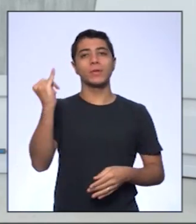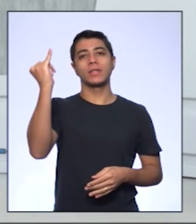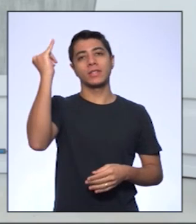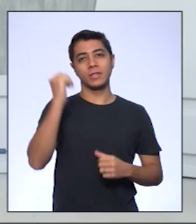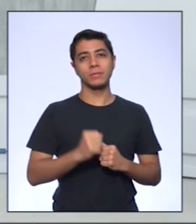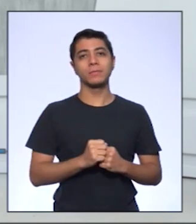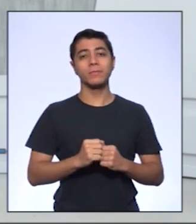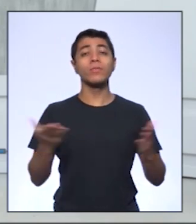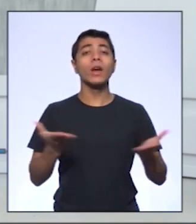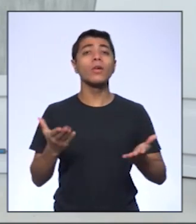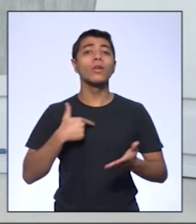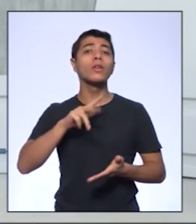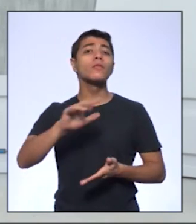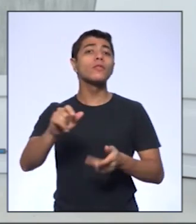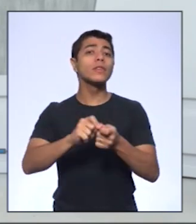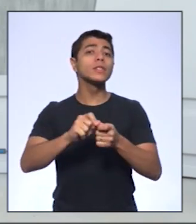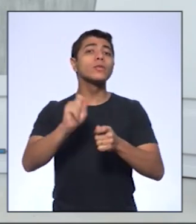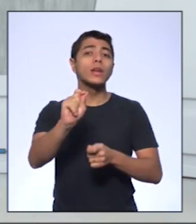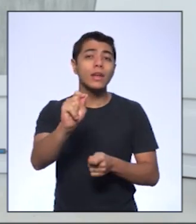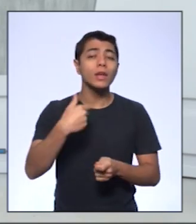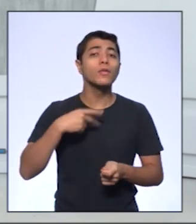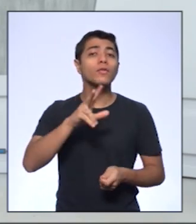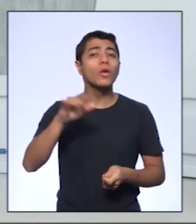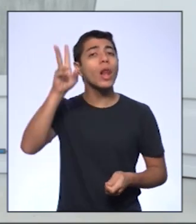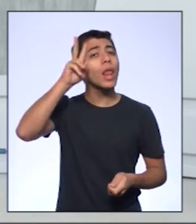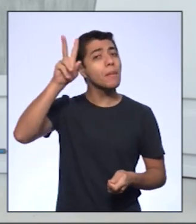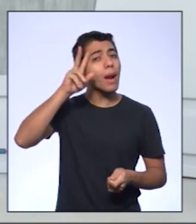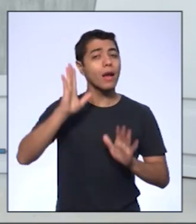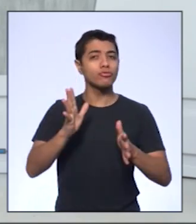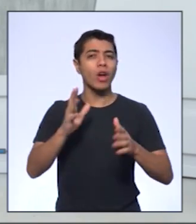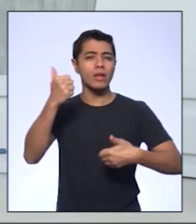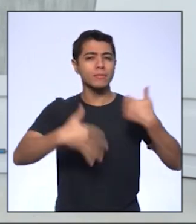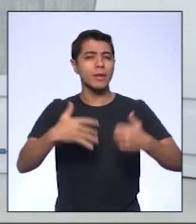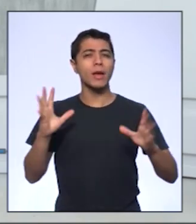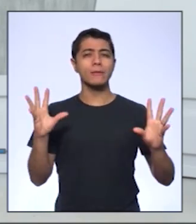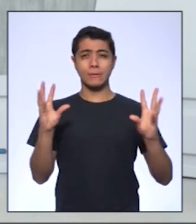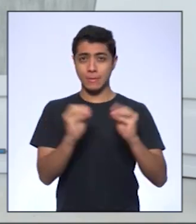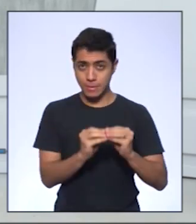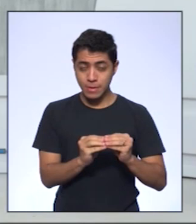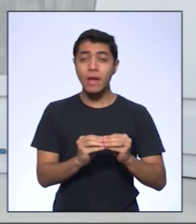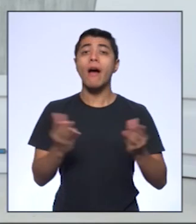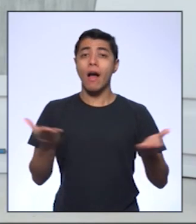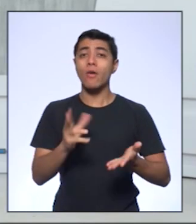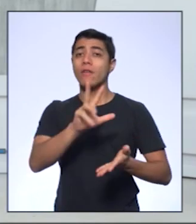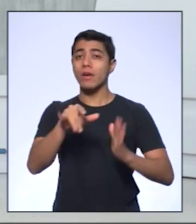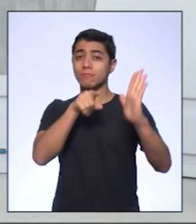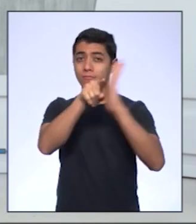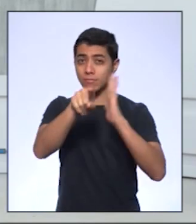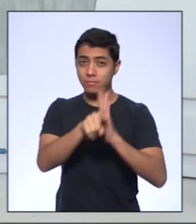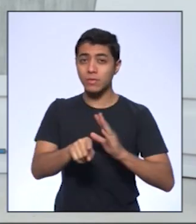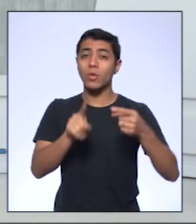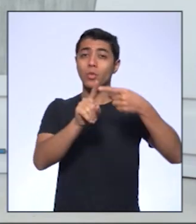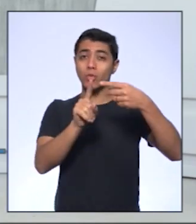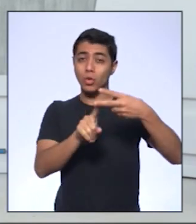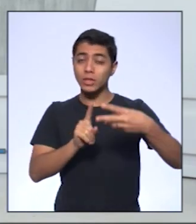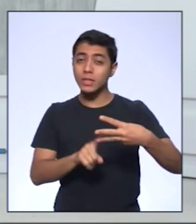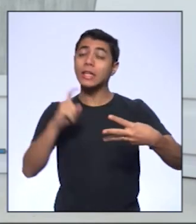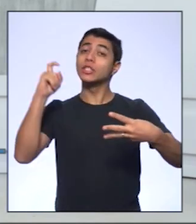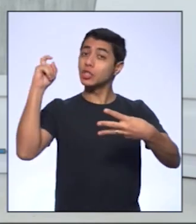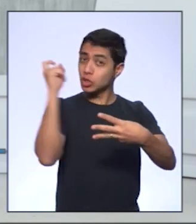relembrar tudo que a gente falou, eu vou passar por tudo que a gente falou, que eu tenho 3 questões para te passar. 3 questões difíceis. Então, eu passo